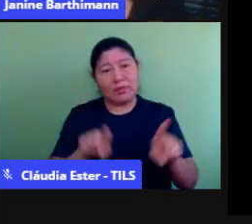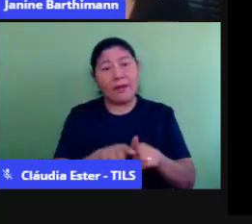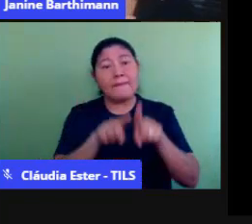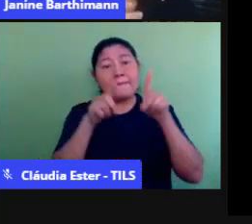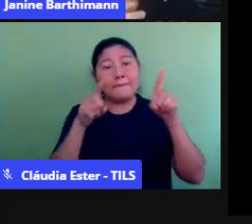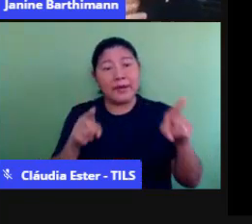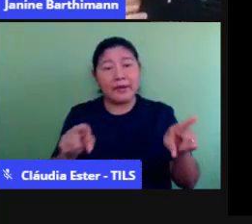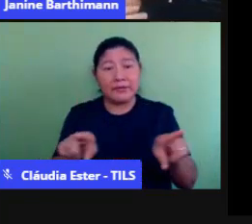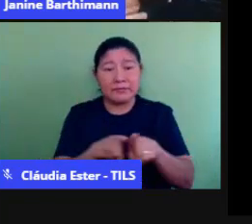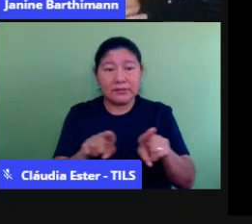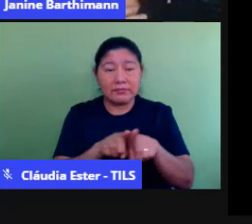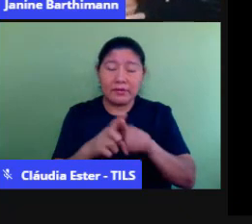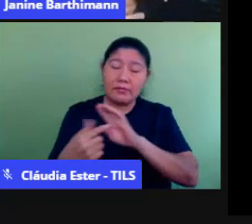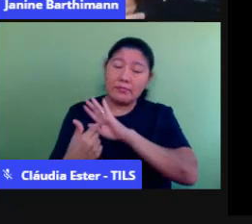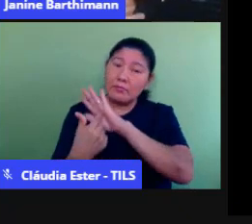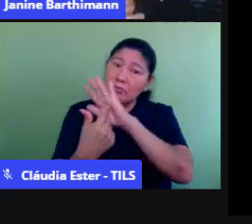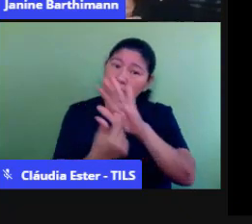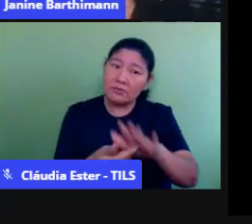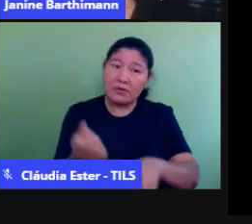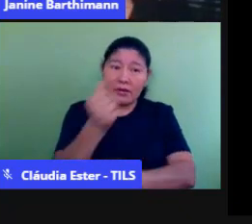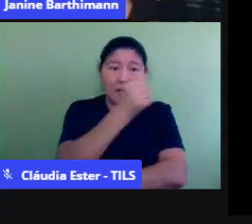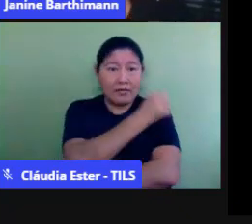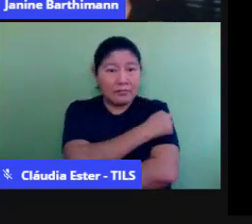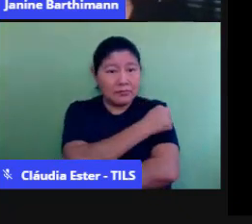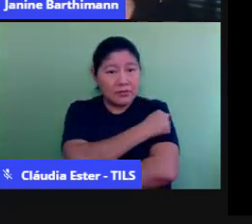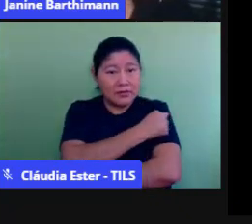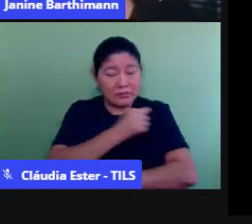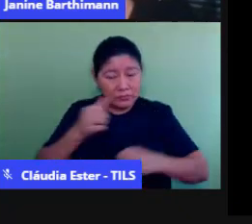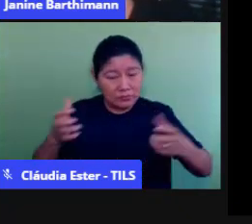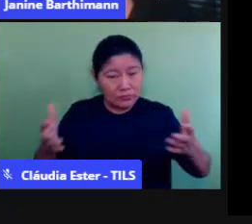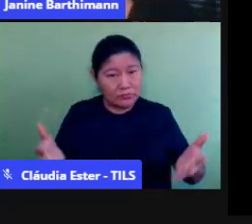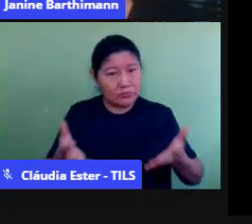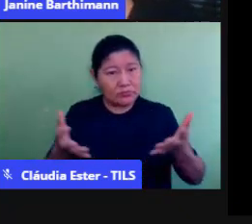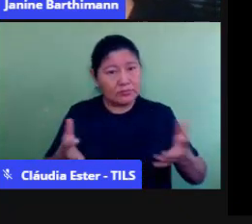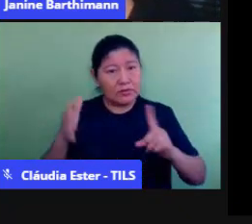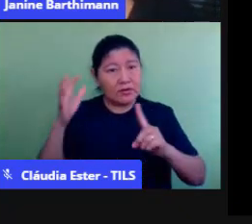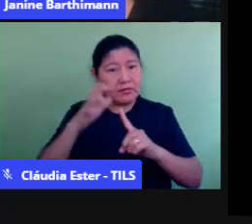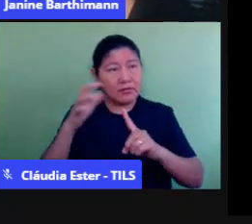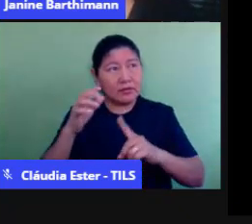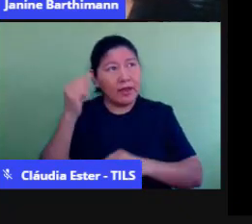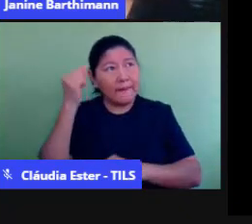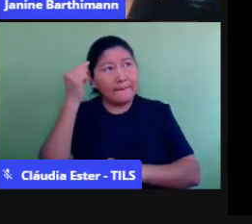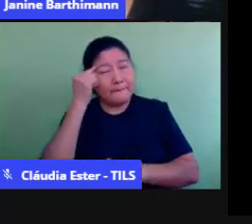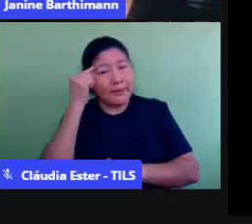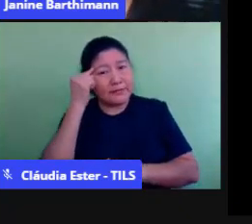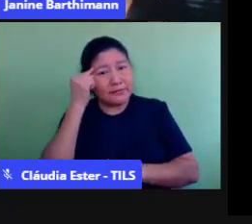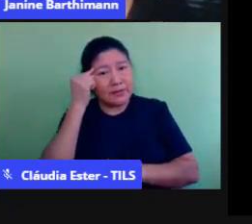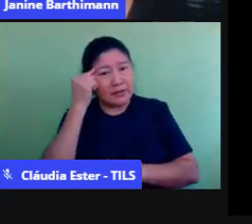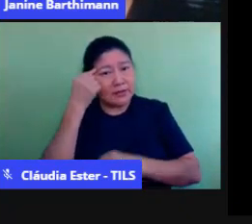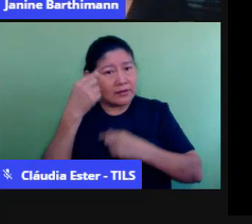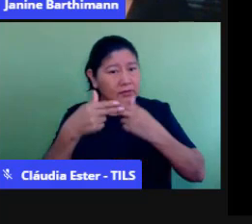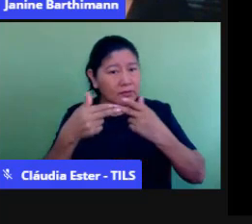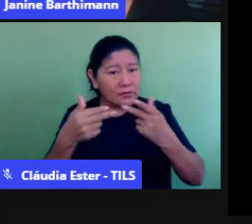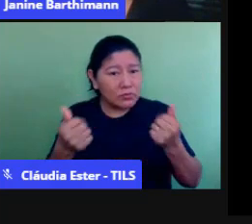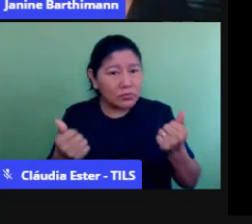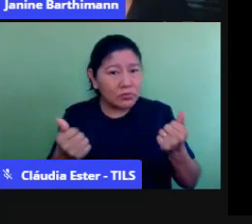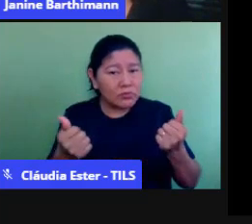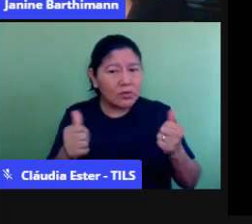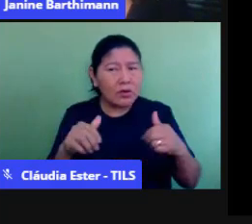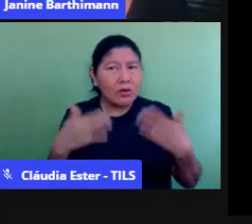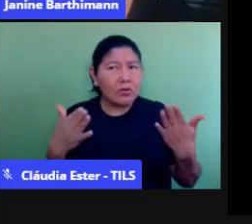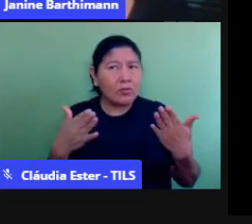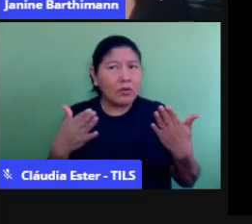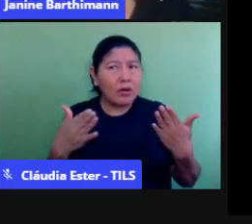e até nós mesmos, quanto professores, a pensarmos. Qual o cenário em que era